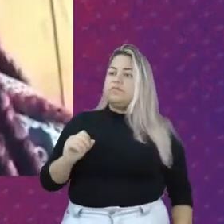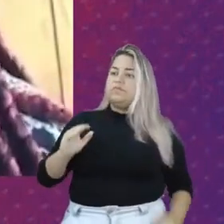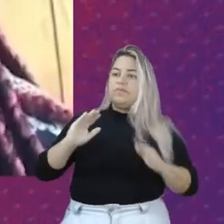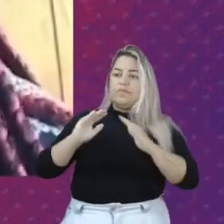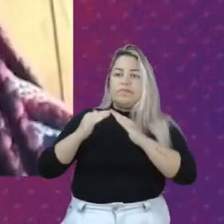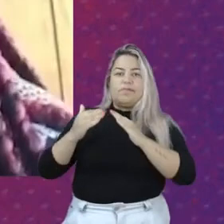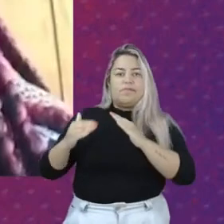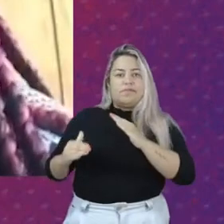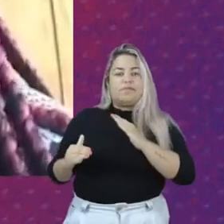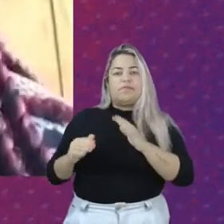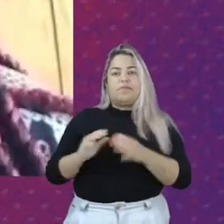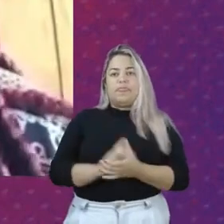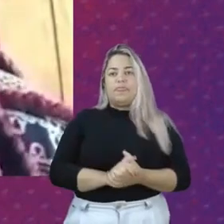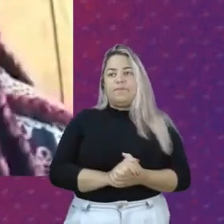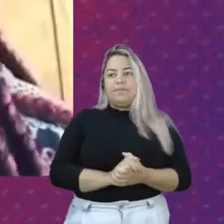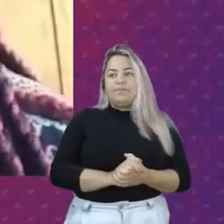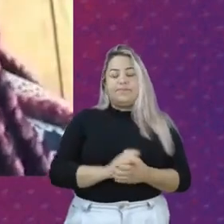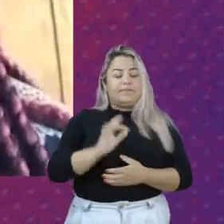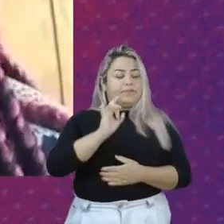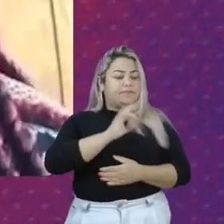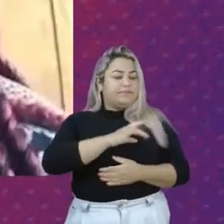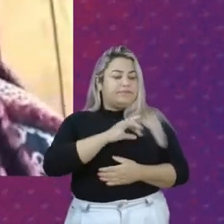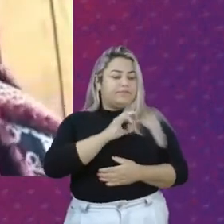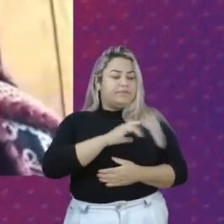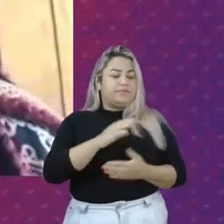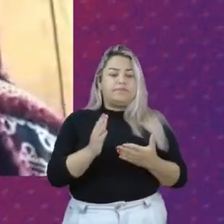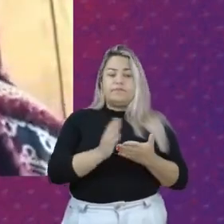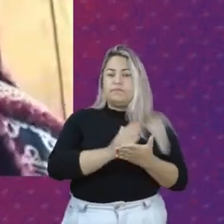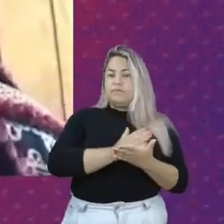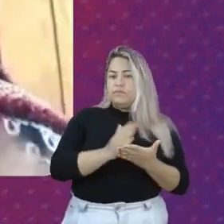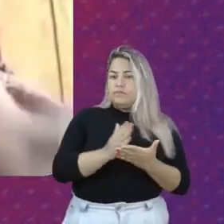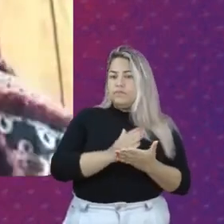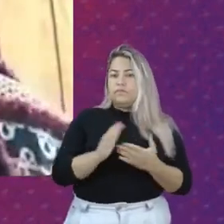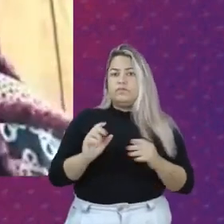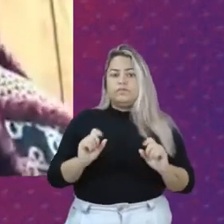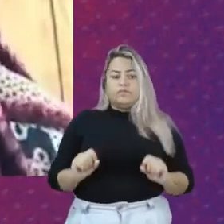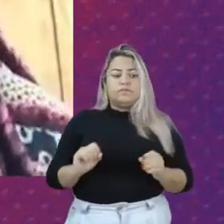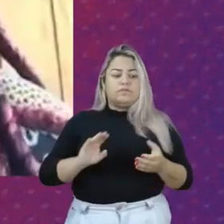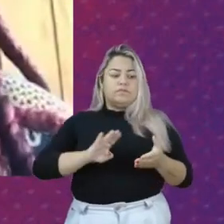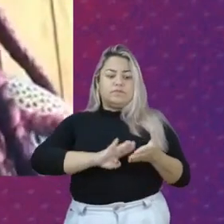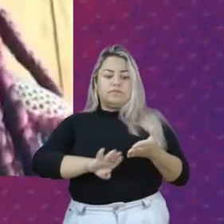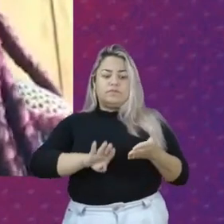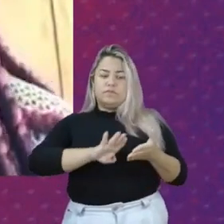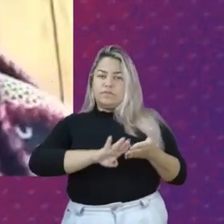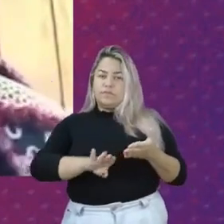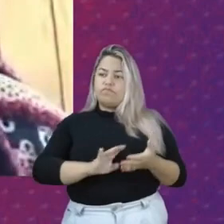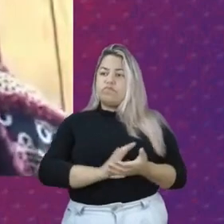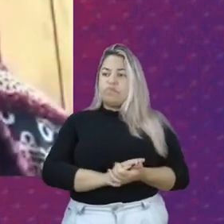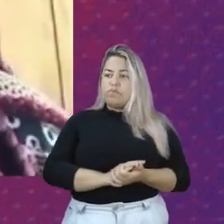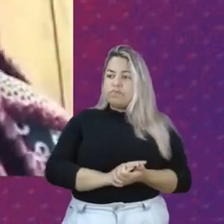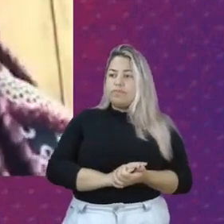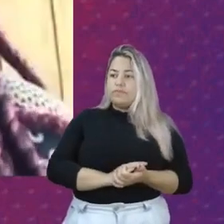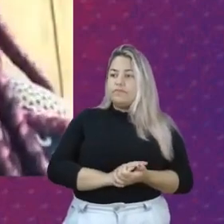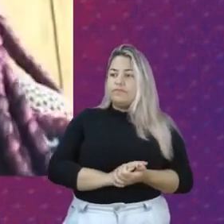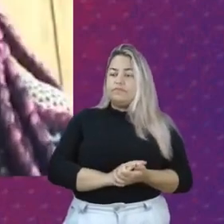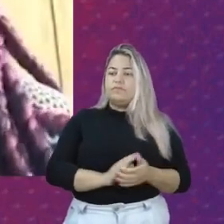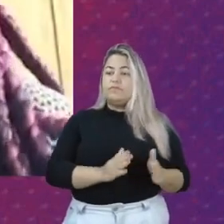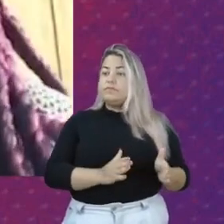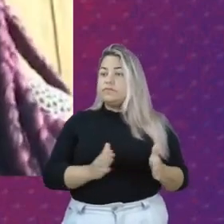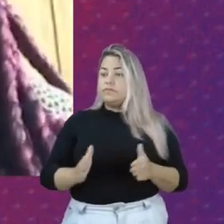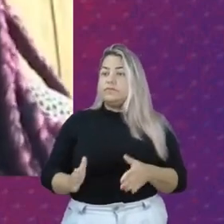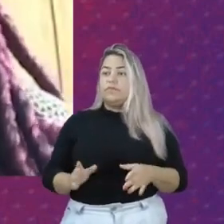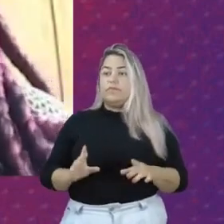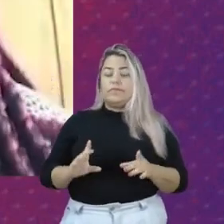favela deixou de temer, em alguma medida, né, a remoção iminente, a partir do processo